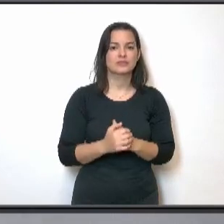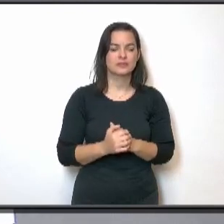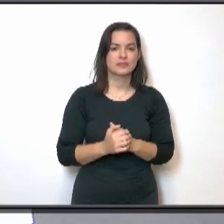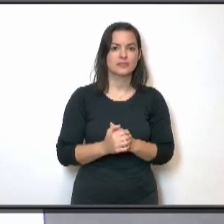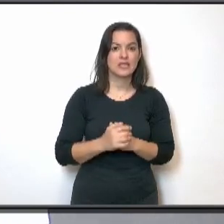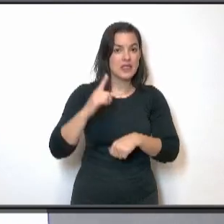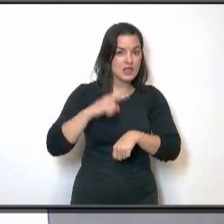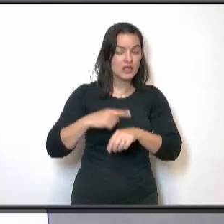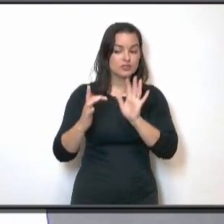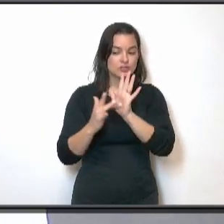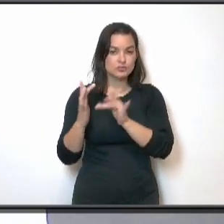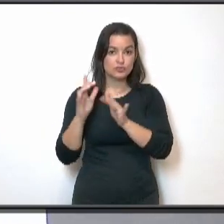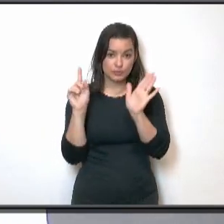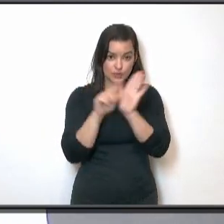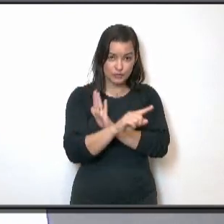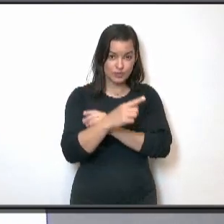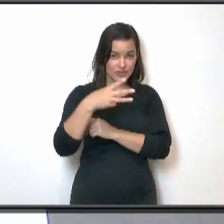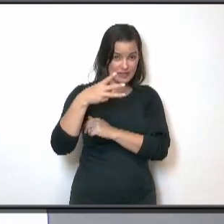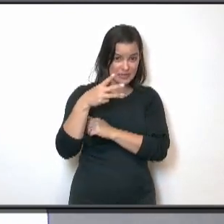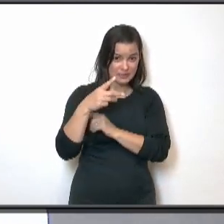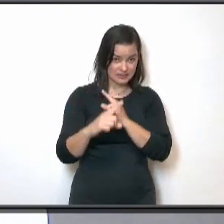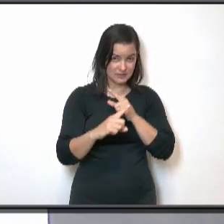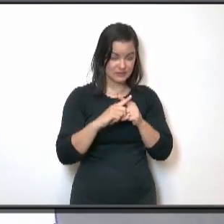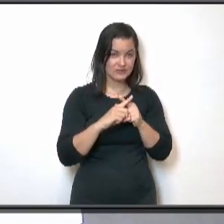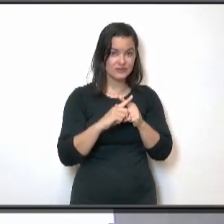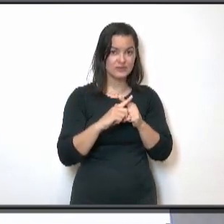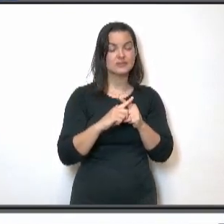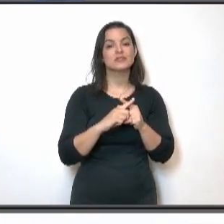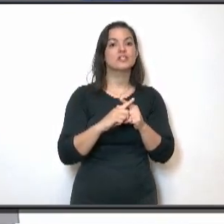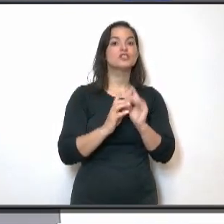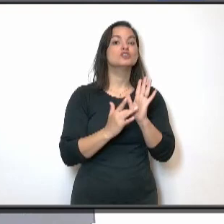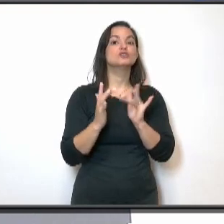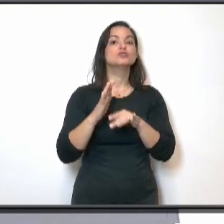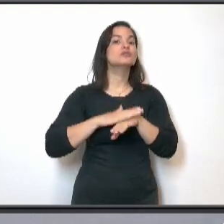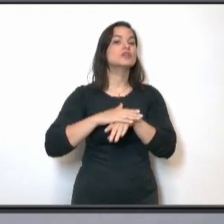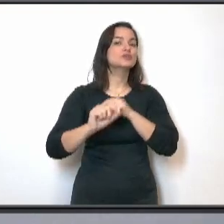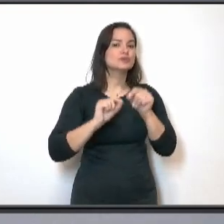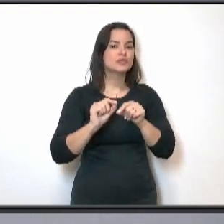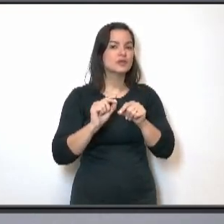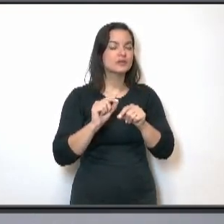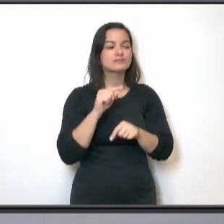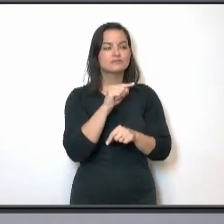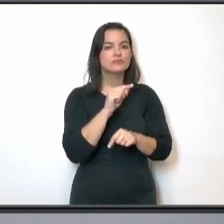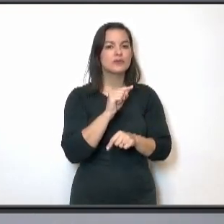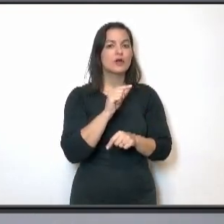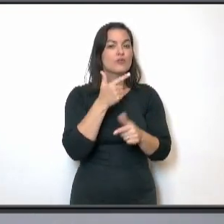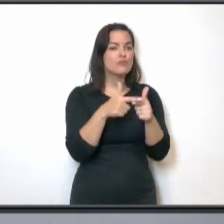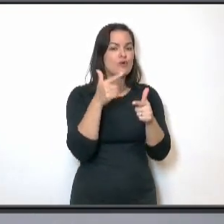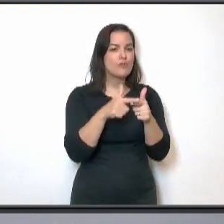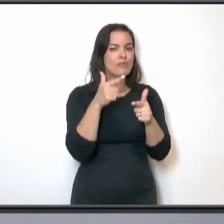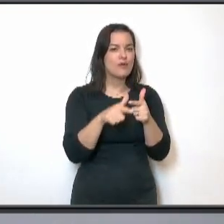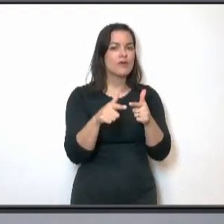quando Jesus pergunta pela terceira vez, o que Jesus está fazendo é tratar o problema.